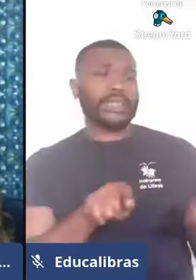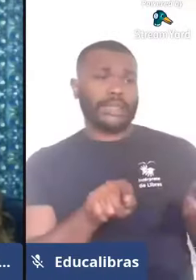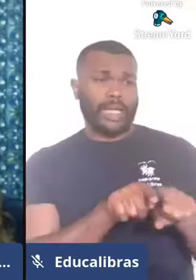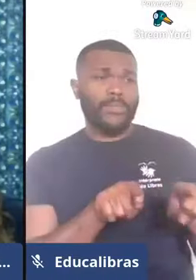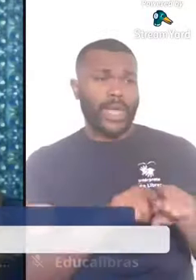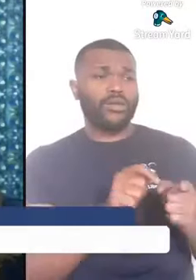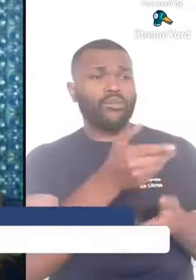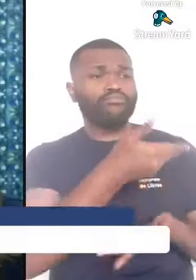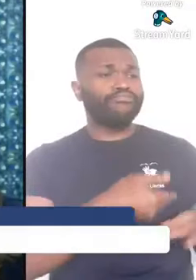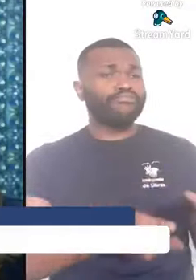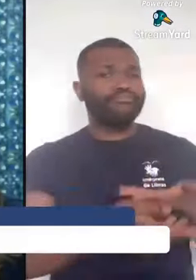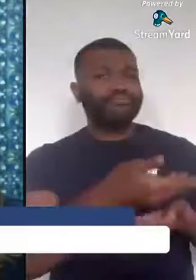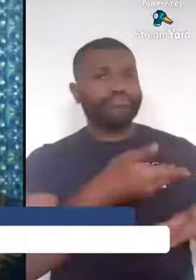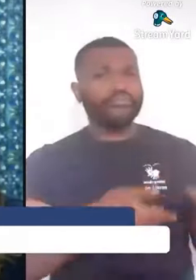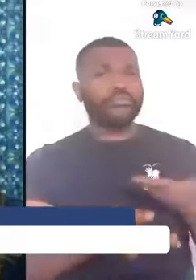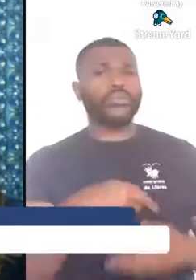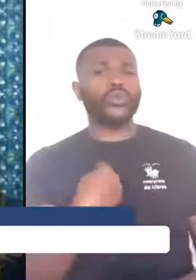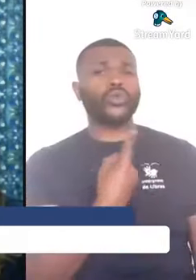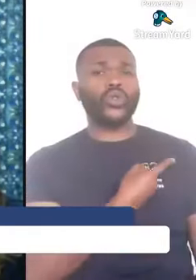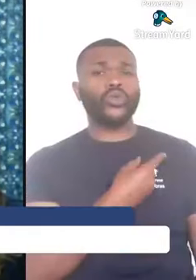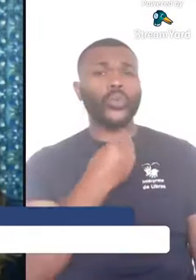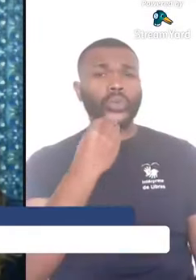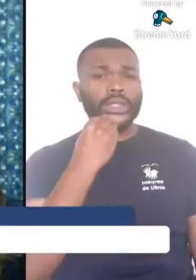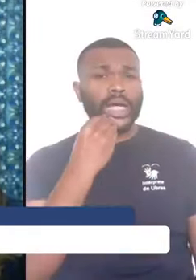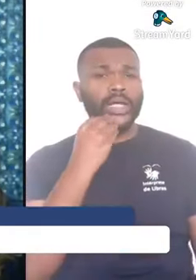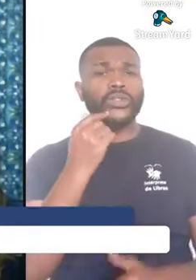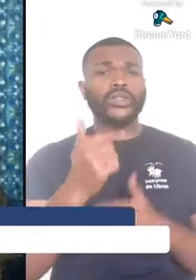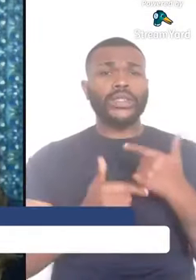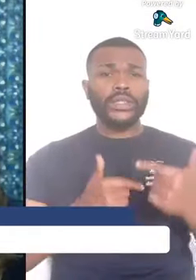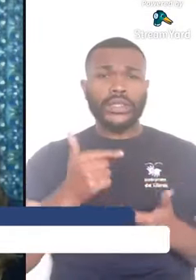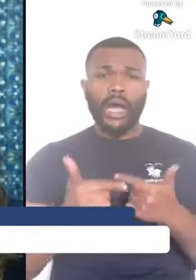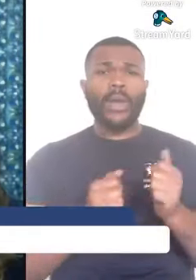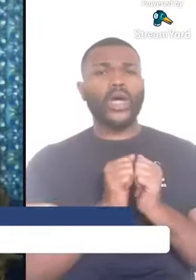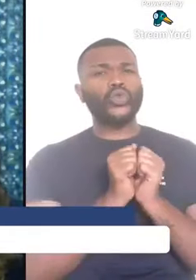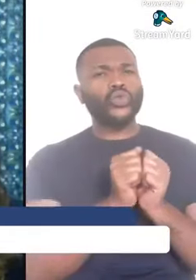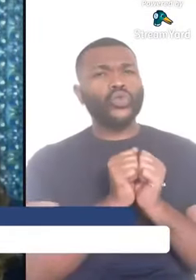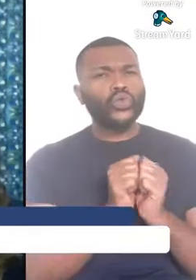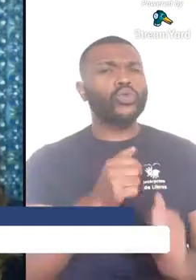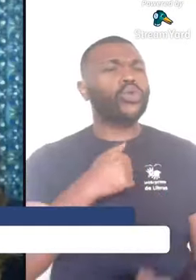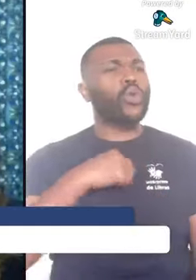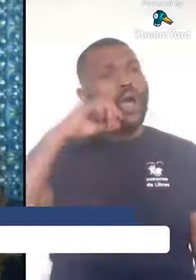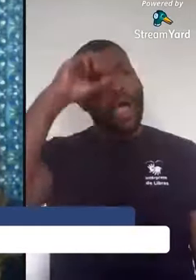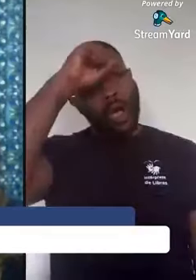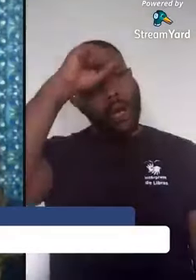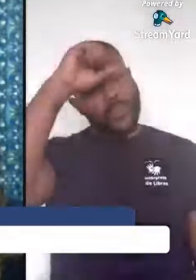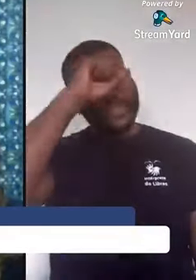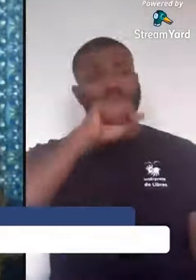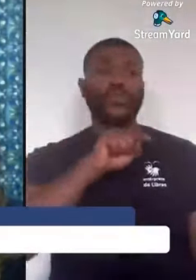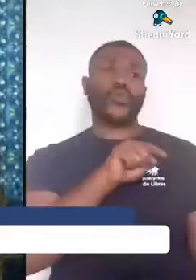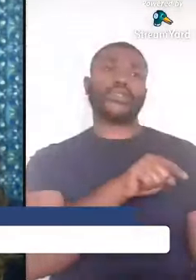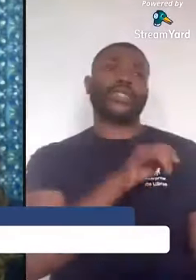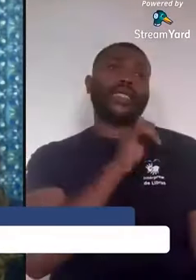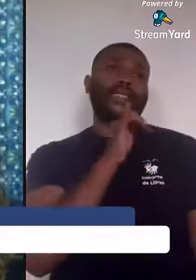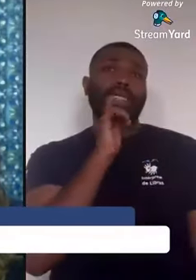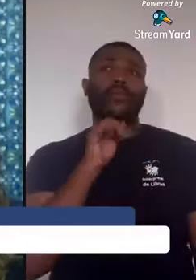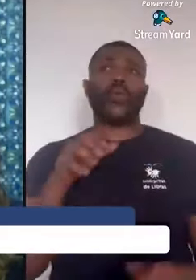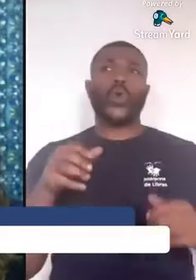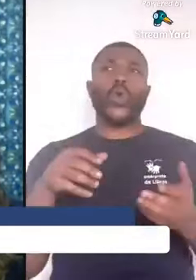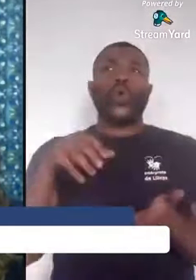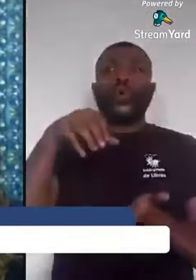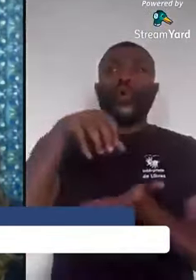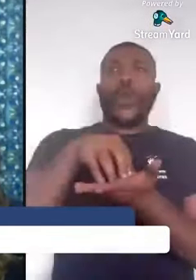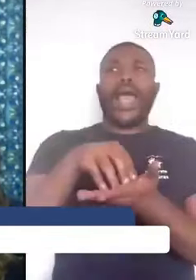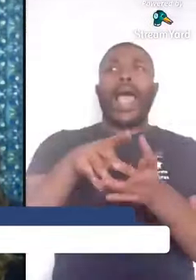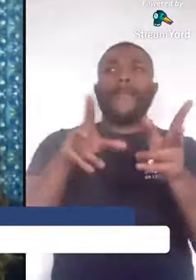a oportunidade de trabalhar juntos, né? Muitas vezes, né? A gente aprendeu muito com você, lógico que não no mesmo órgão, né? Mas